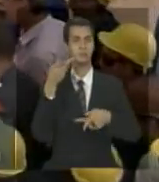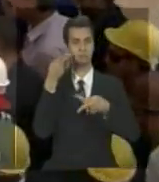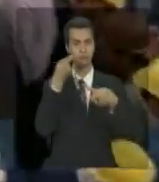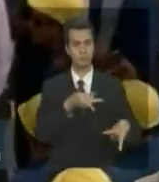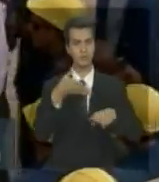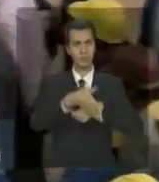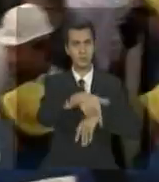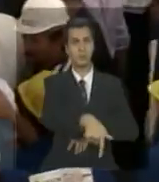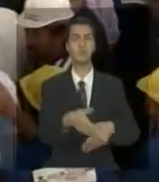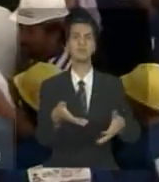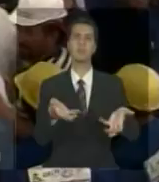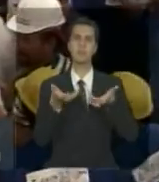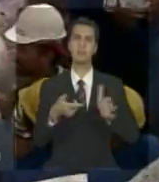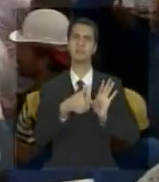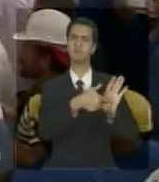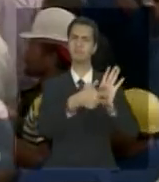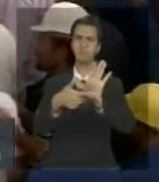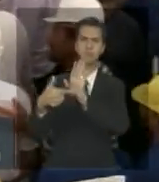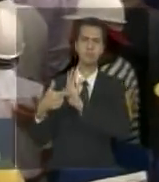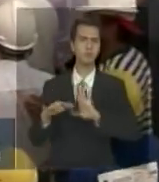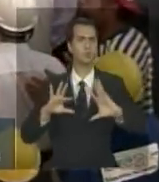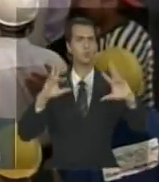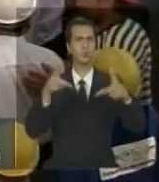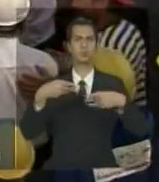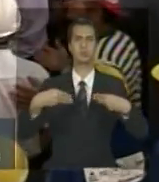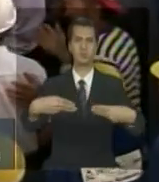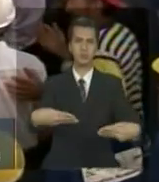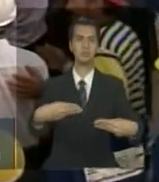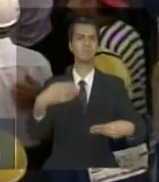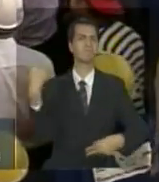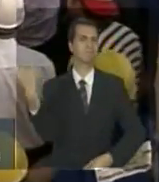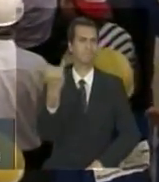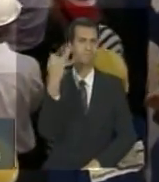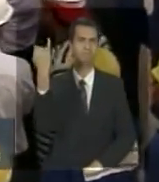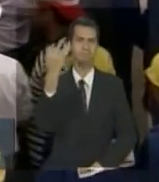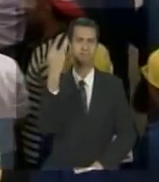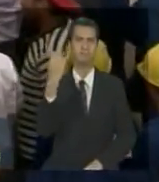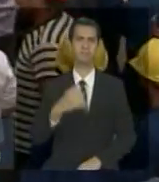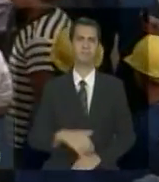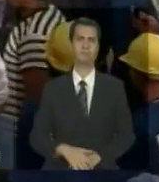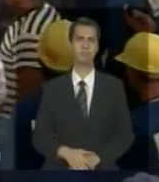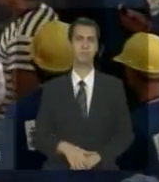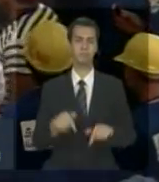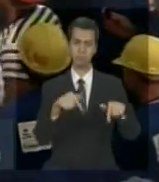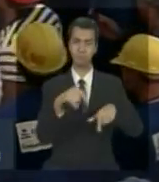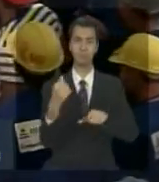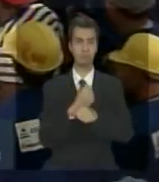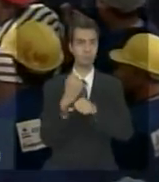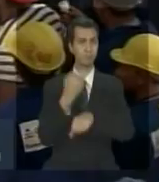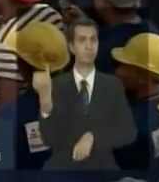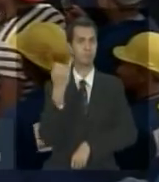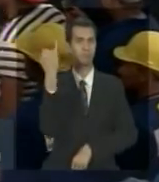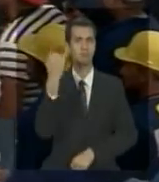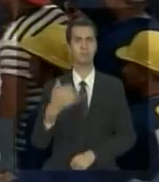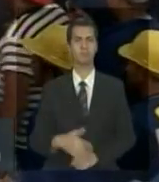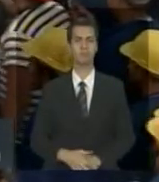mobilizar, quer mostrar para todos os ministérios a importância dessa obra.